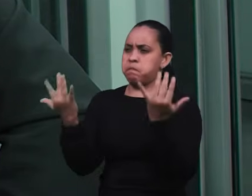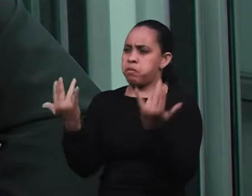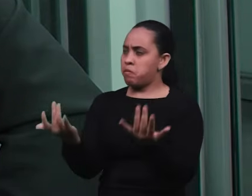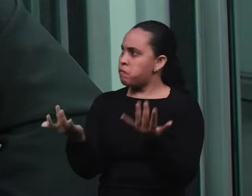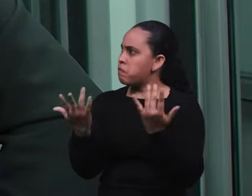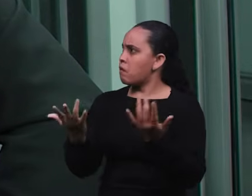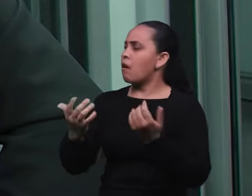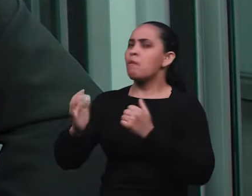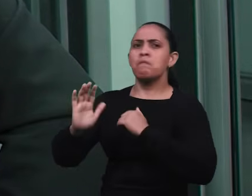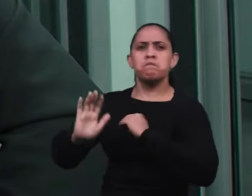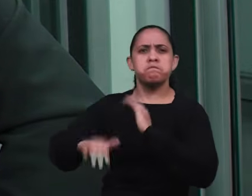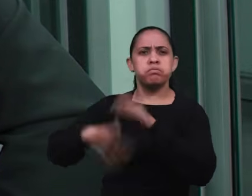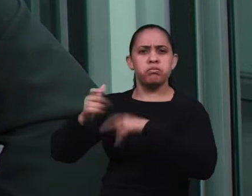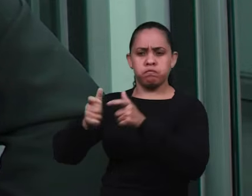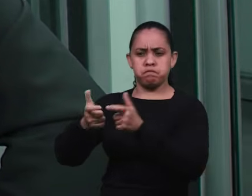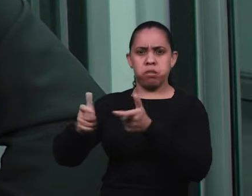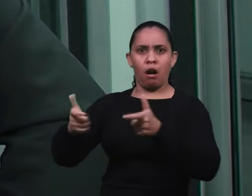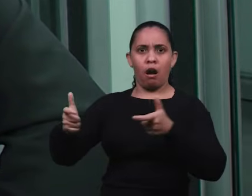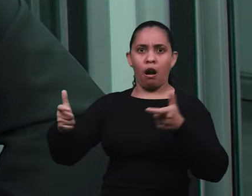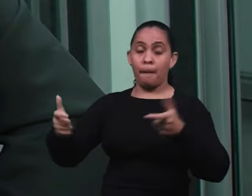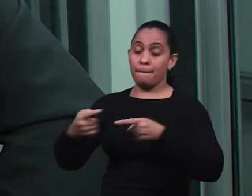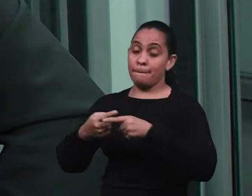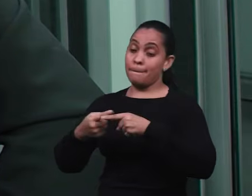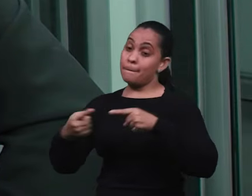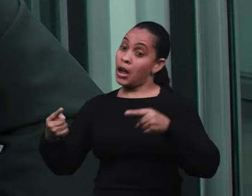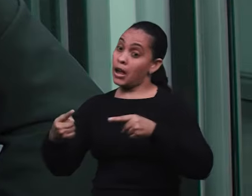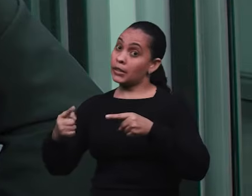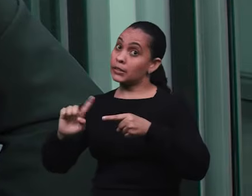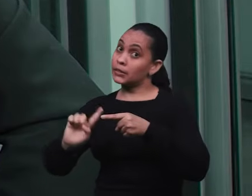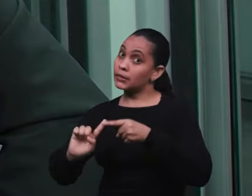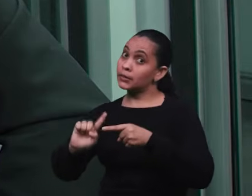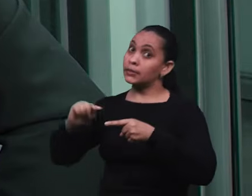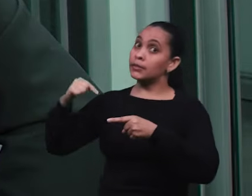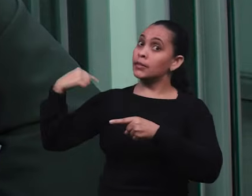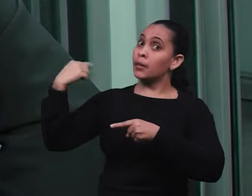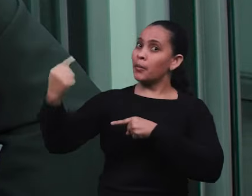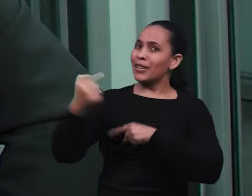Egito, no trigo, né? Mas haverá também 7 anos de